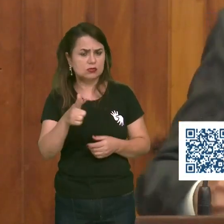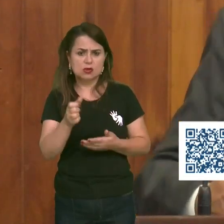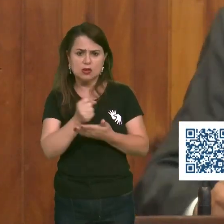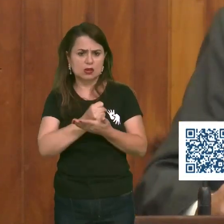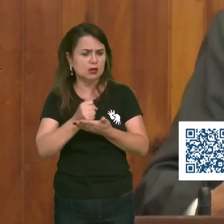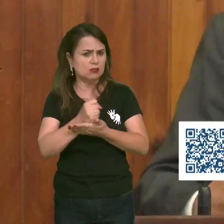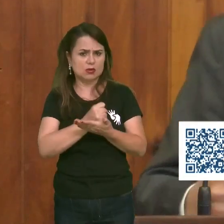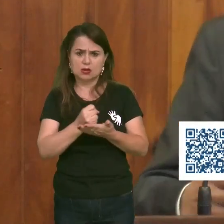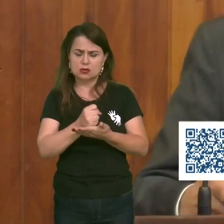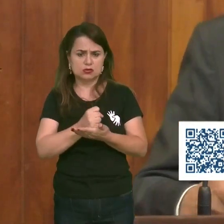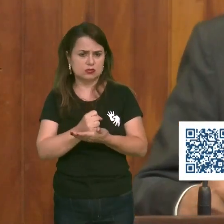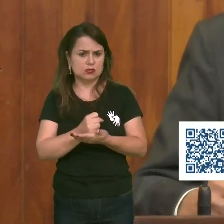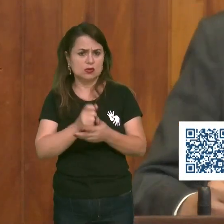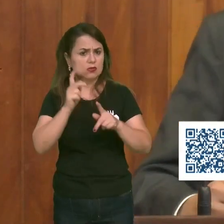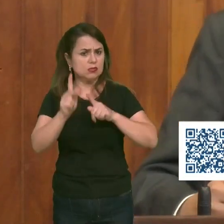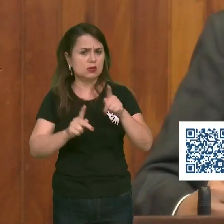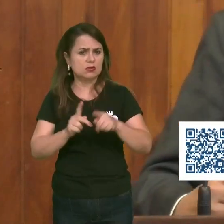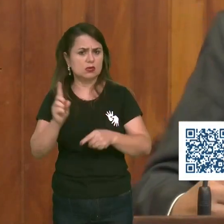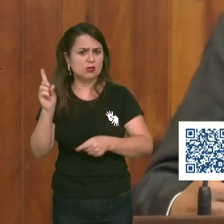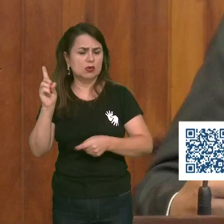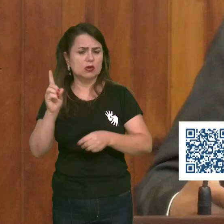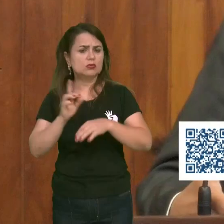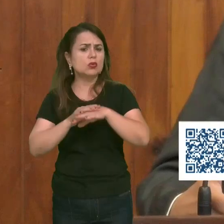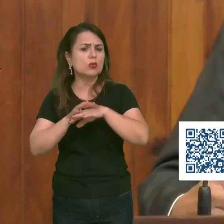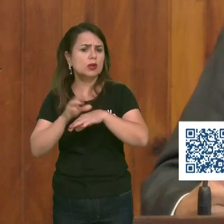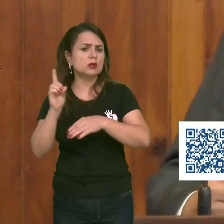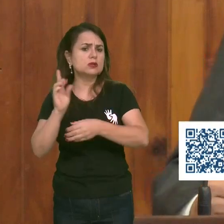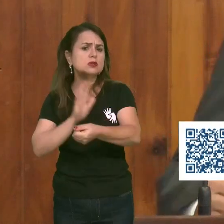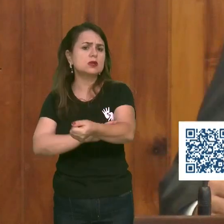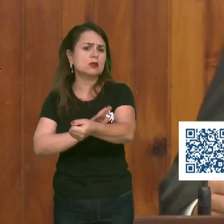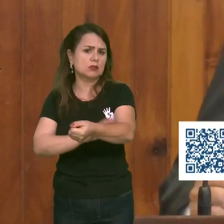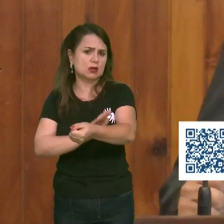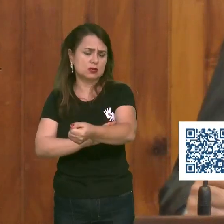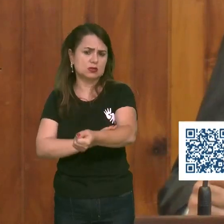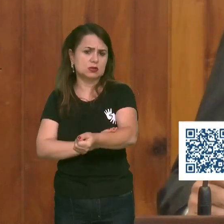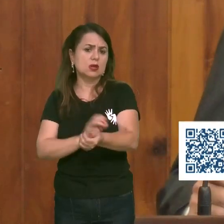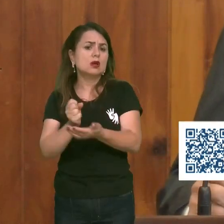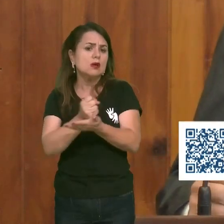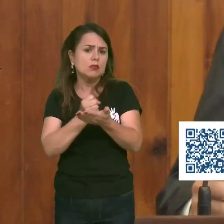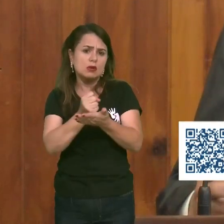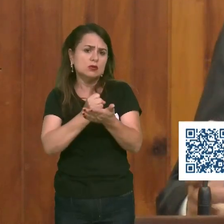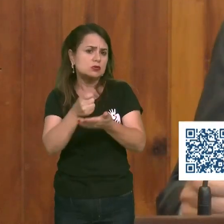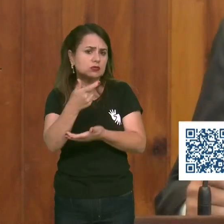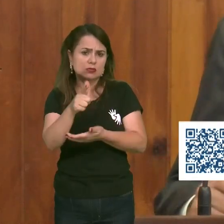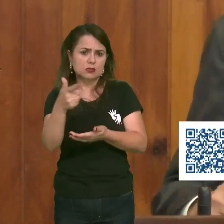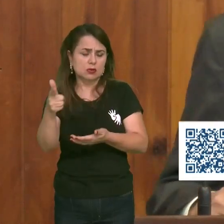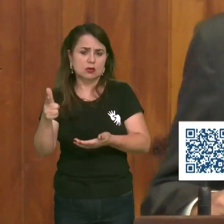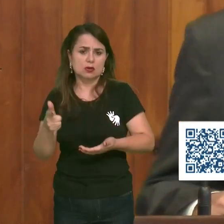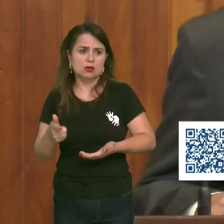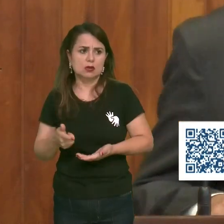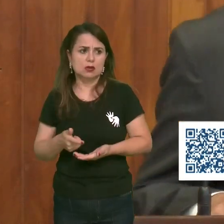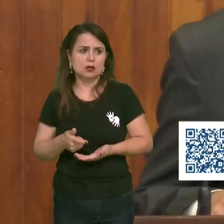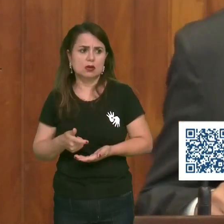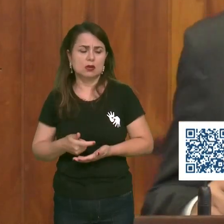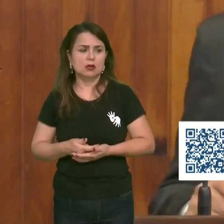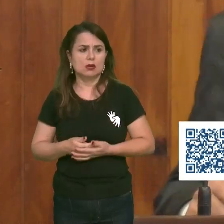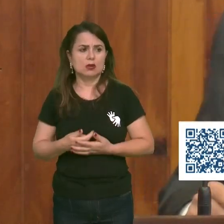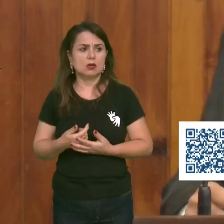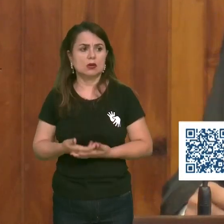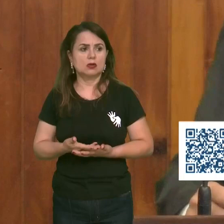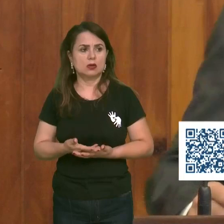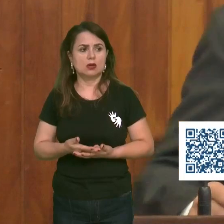a gente sabe que tem problema de situações de licitação Vereador Danilo da Saúde conhece muito